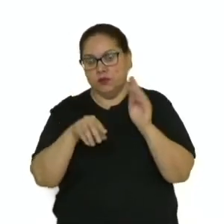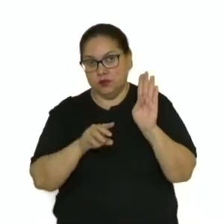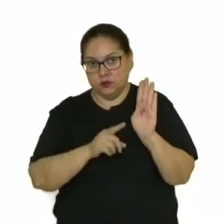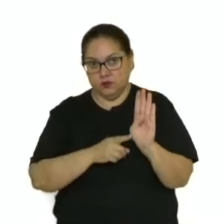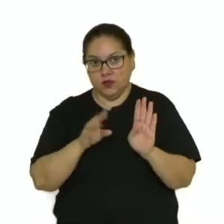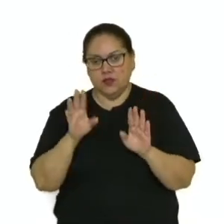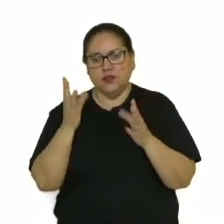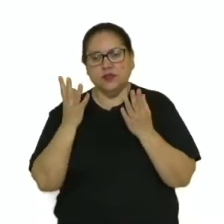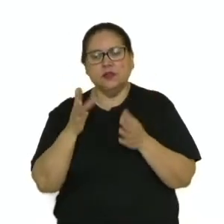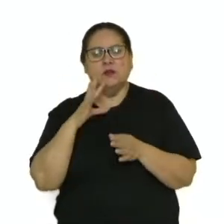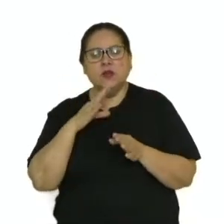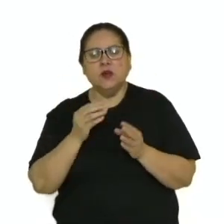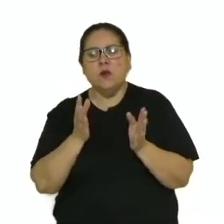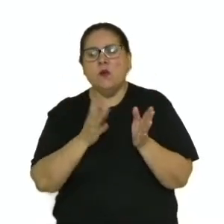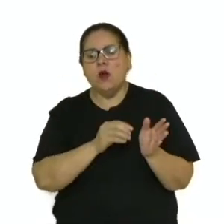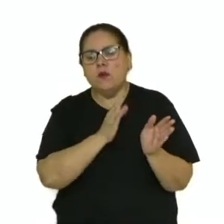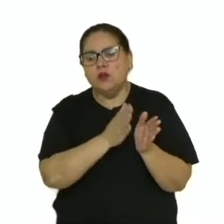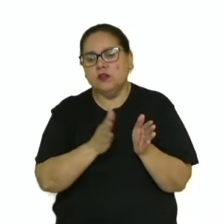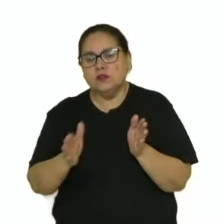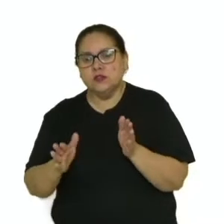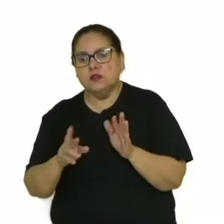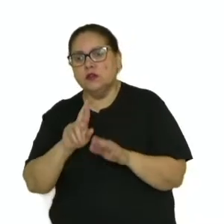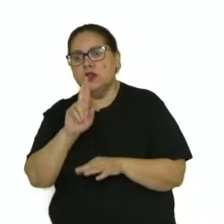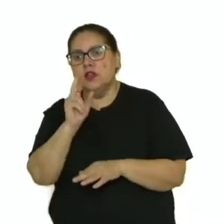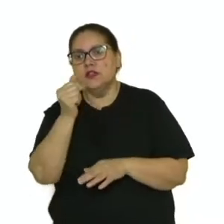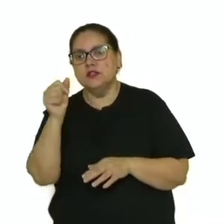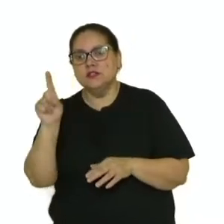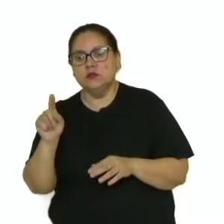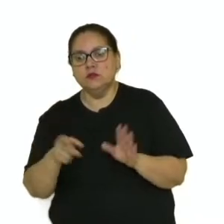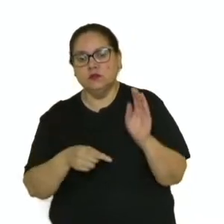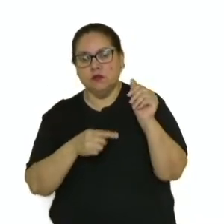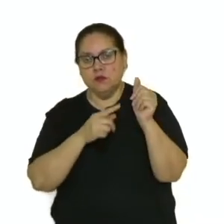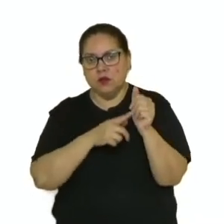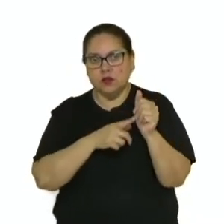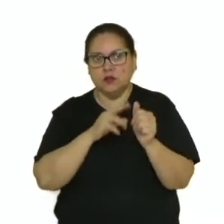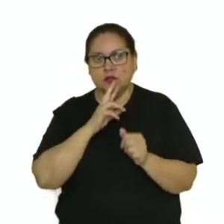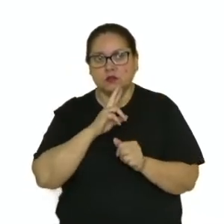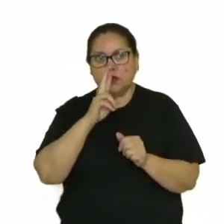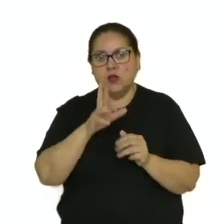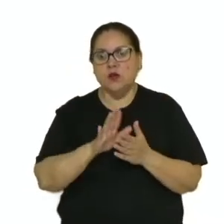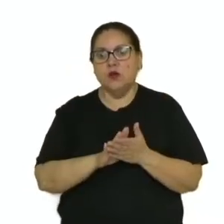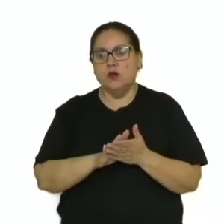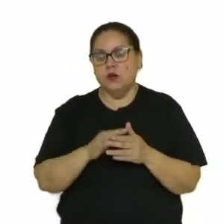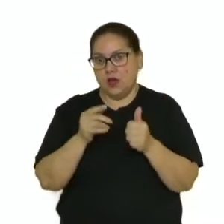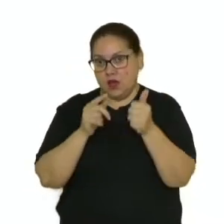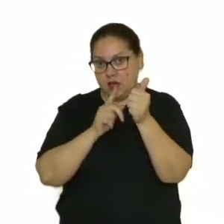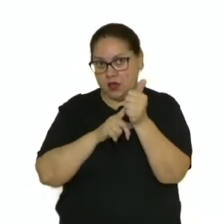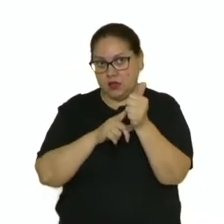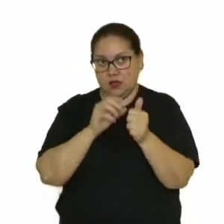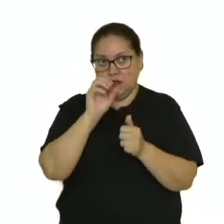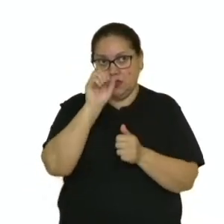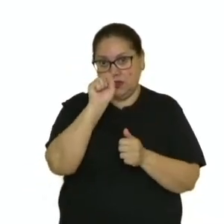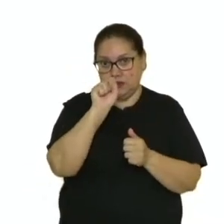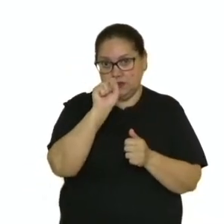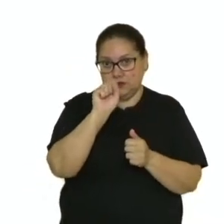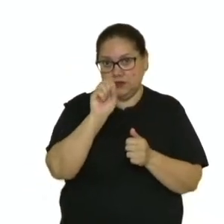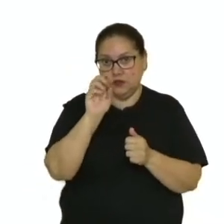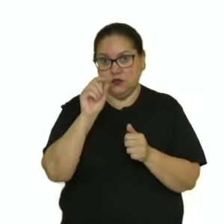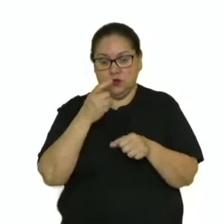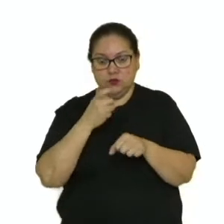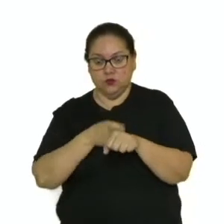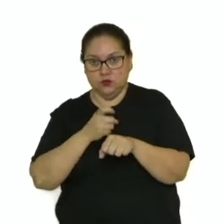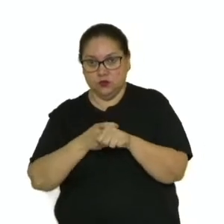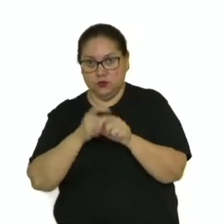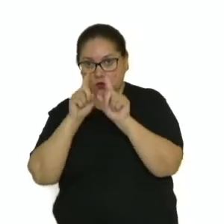quer saber qual é a classificação da reação que você escreveu no item A. E a resposta fica assim, ó. Então, S é o enxofre sólido, aqui